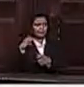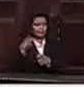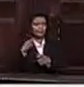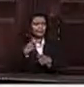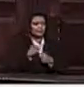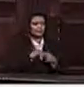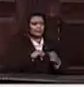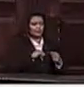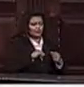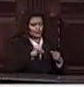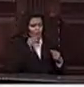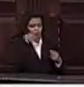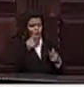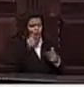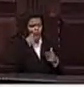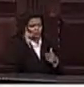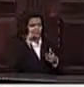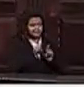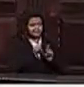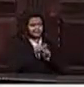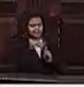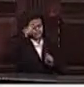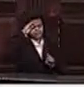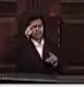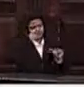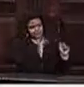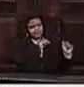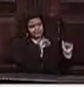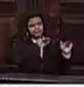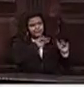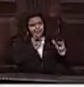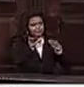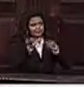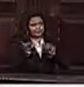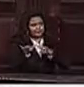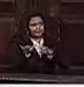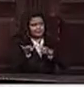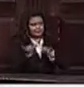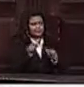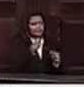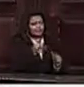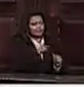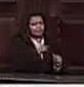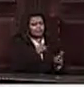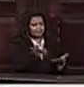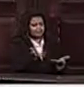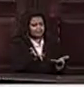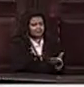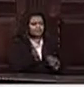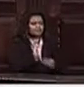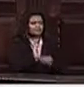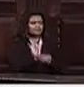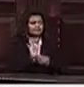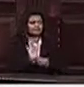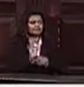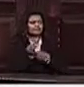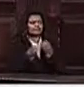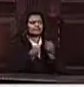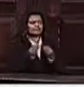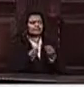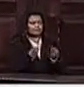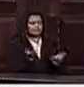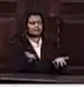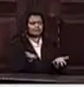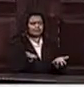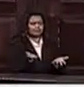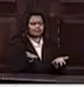segunda, que aconteceu ontem em Niterói, que contou com mais de 3.000 homens, nas 2 operações o resultado